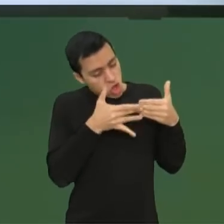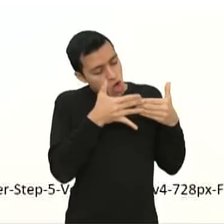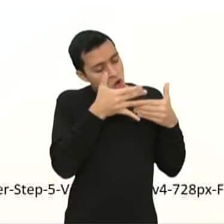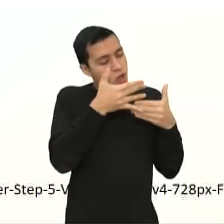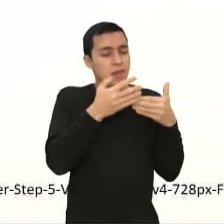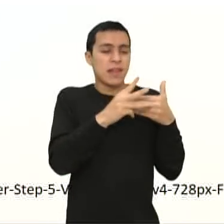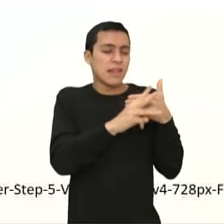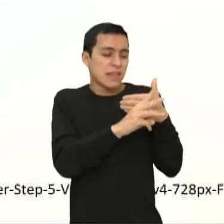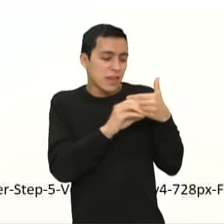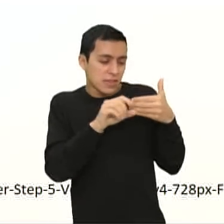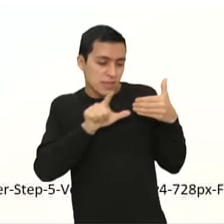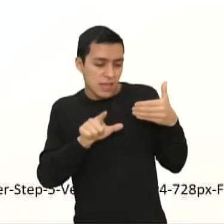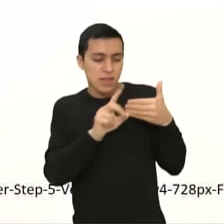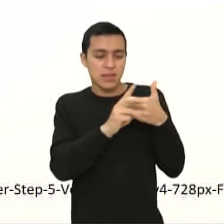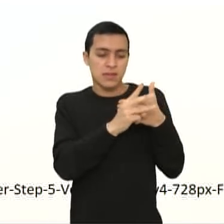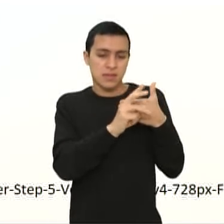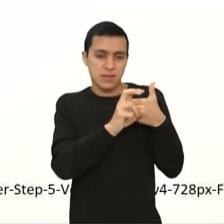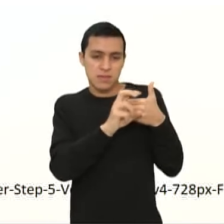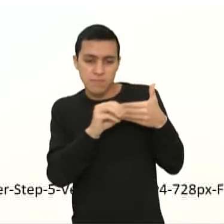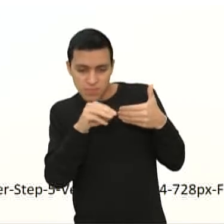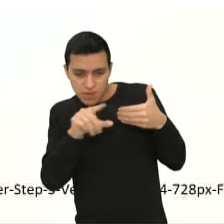ml, 350 ml,